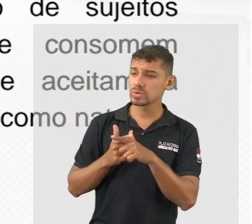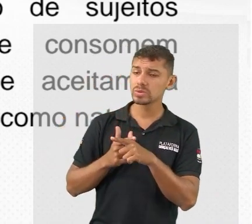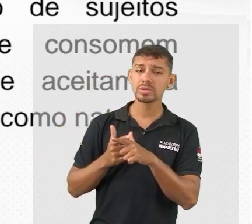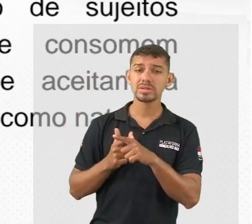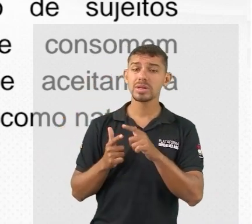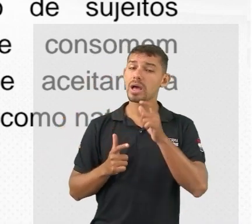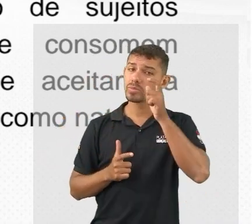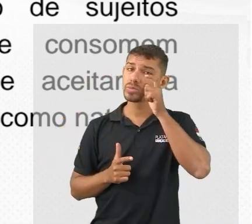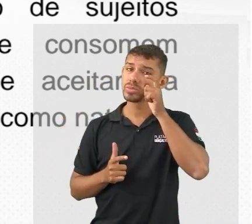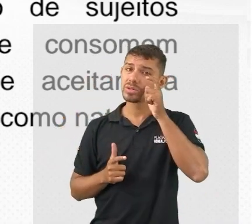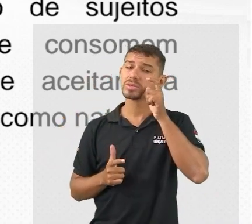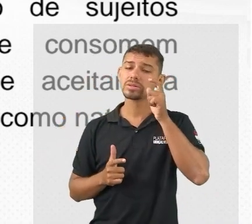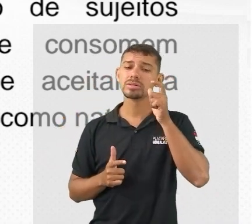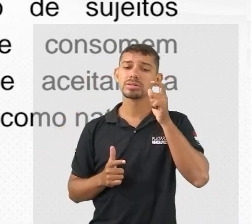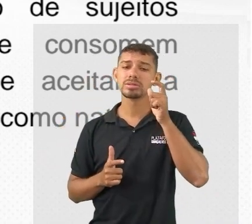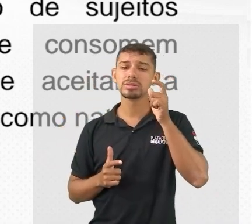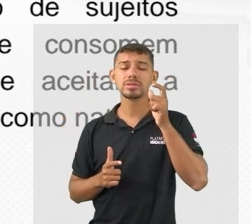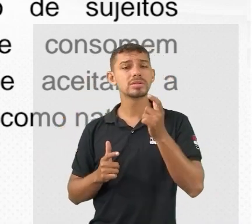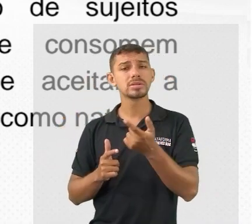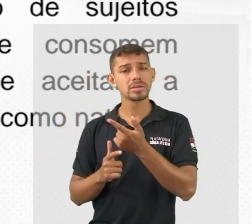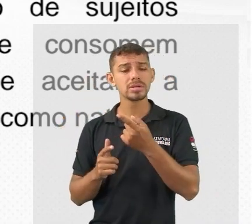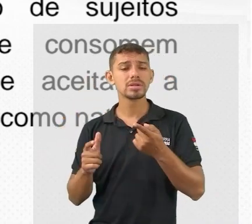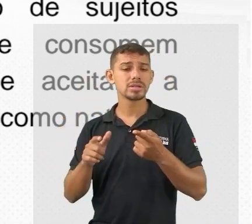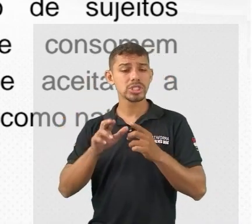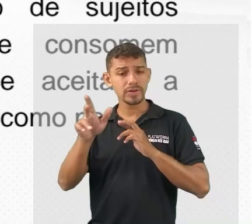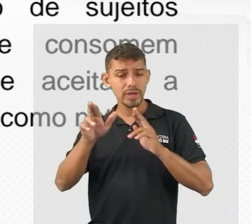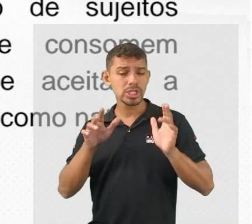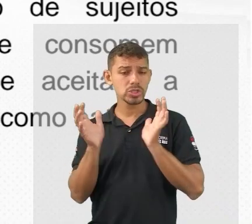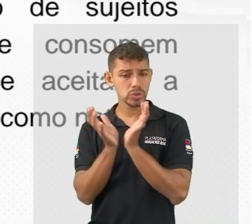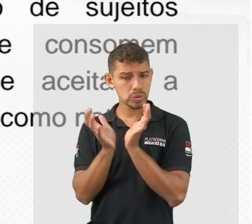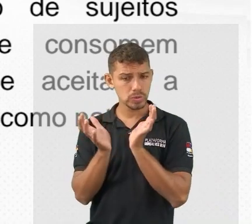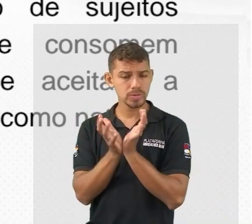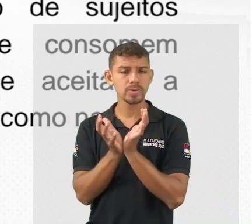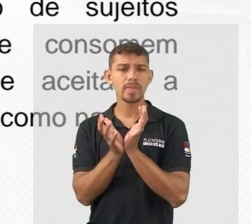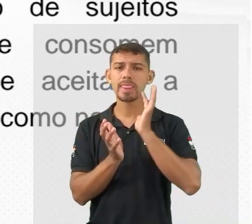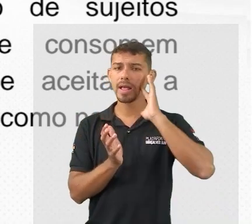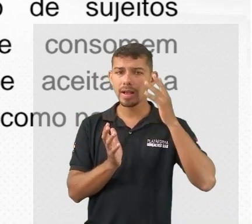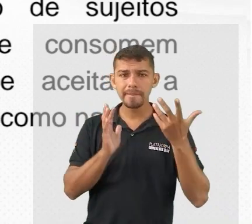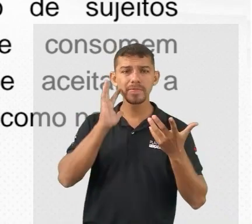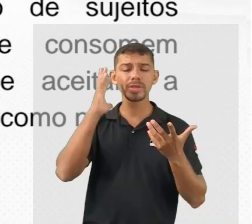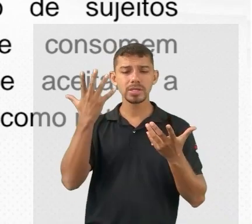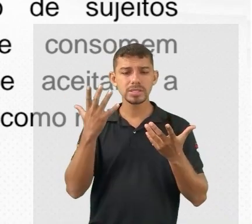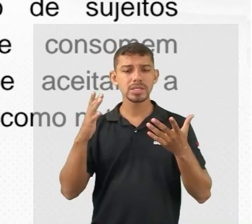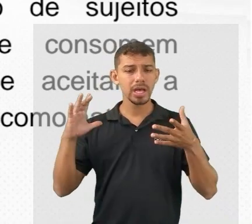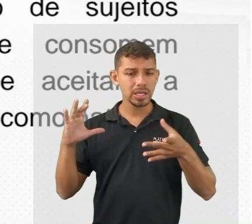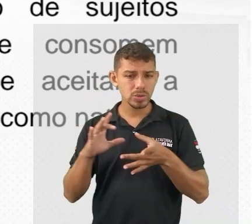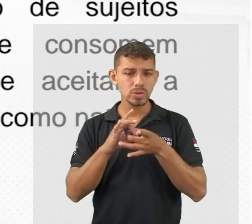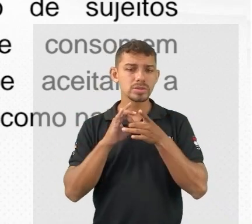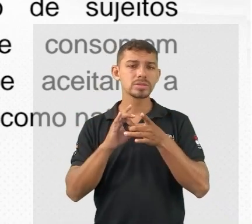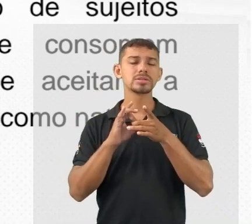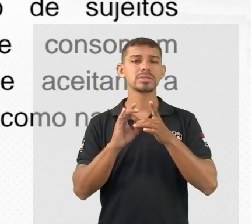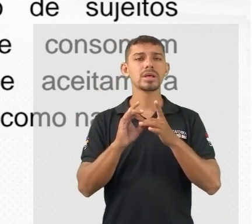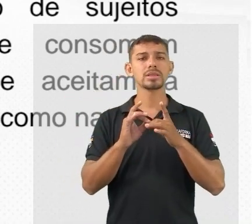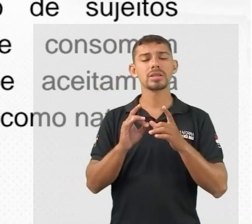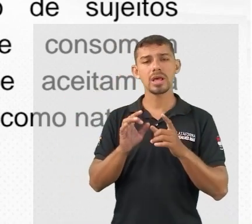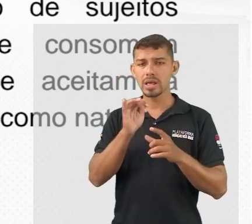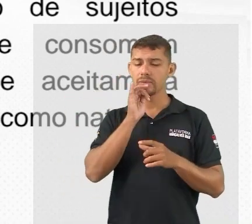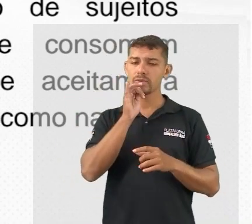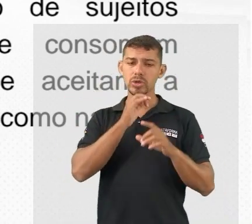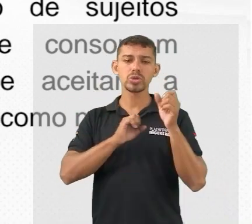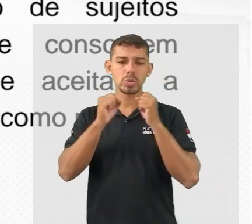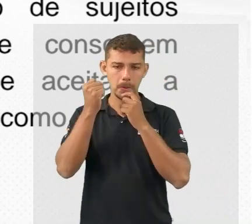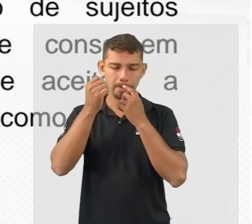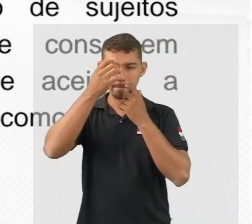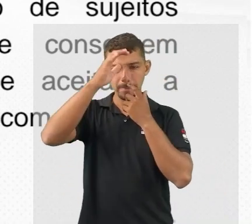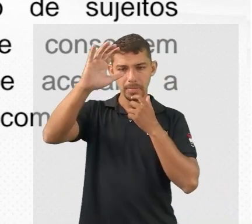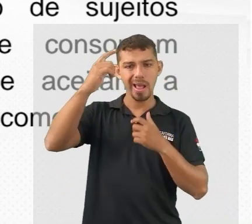é muito interessante. A gente vê que diferentes grupos acabam se associando, né, por conta da indústria cultural,